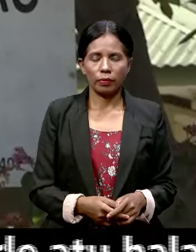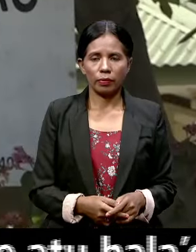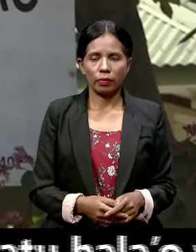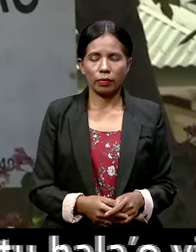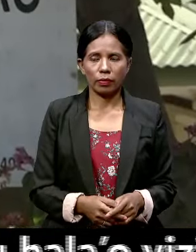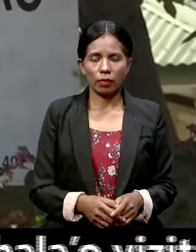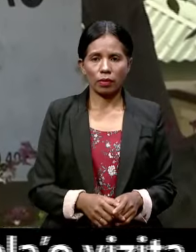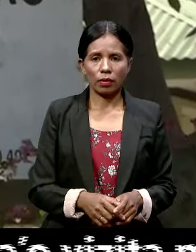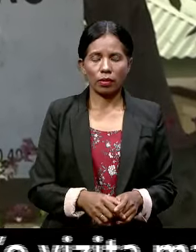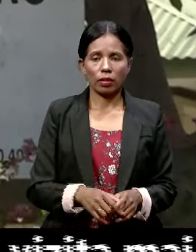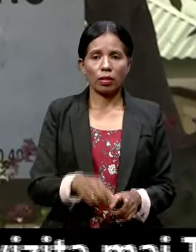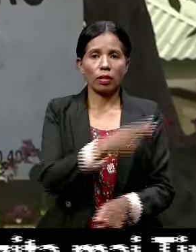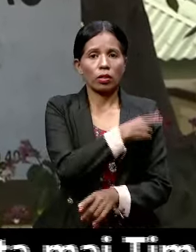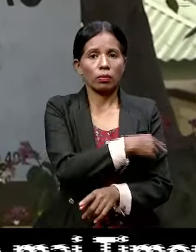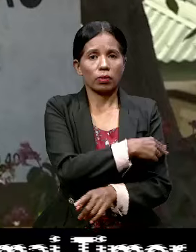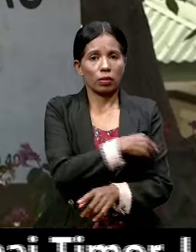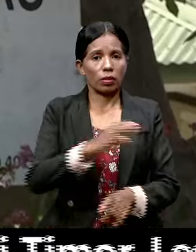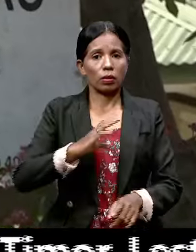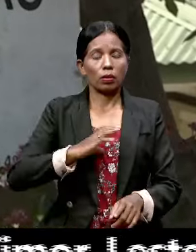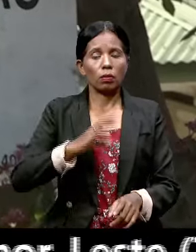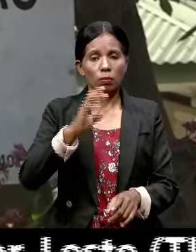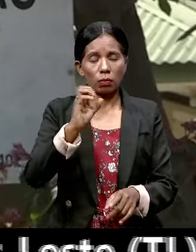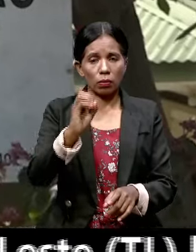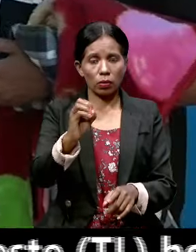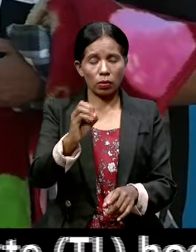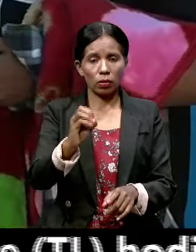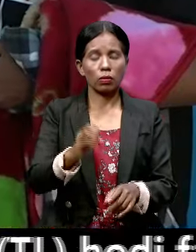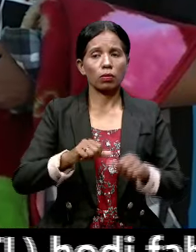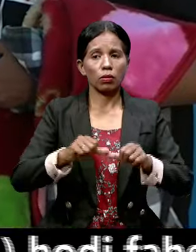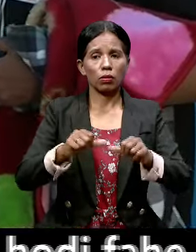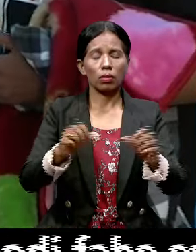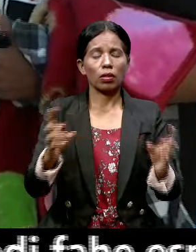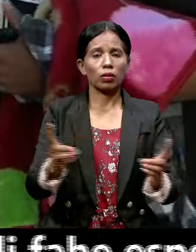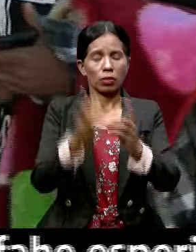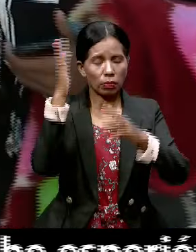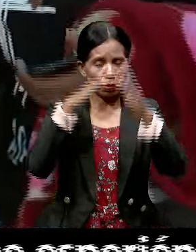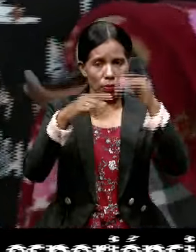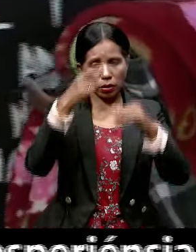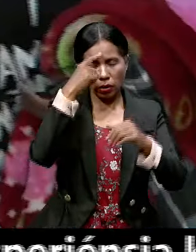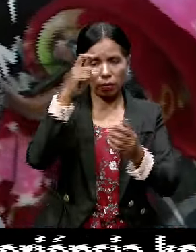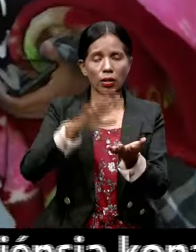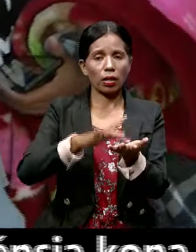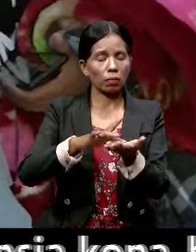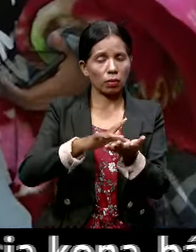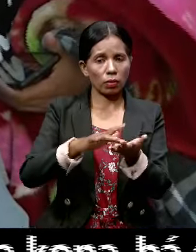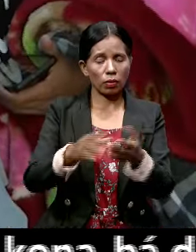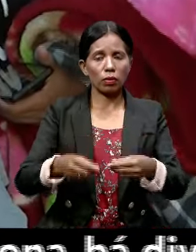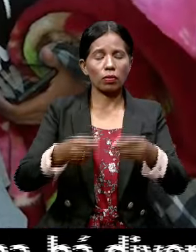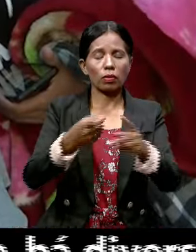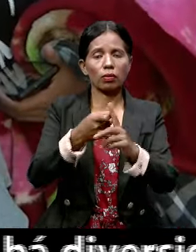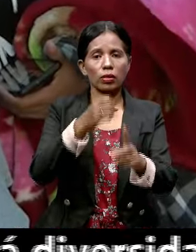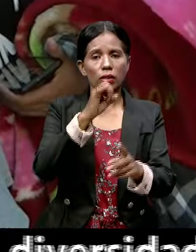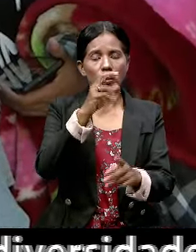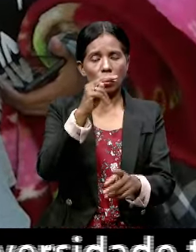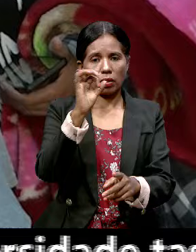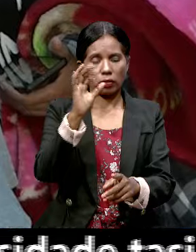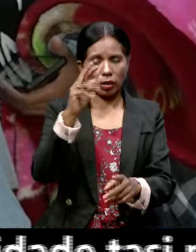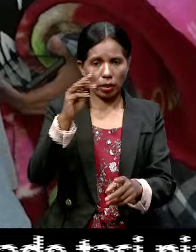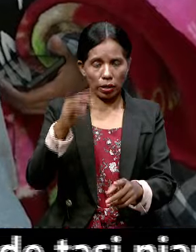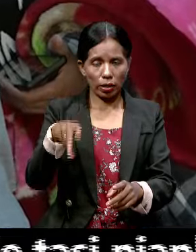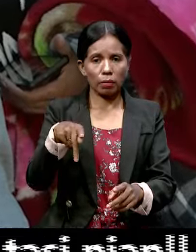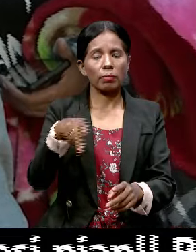Centro Saúde Comoro continua a enfrentar problema também moro que distribui o Instituto Nacional Farmácia no produto médico lá tuir pedido